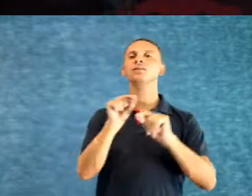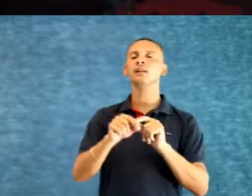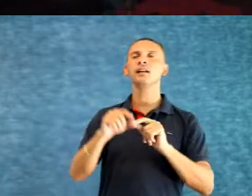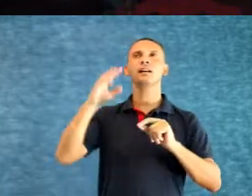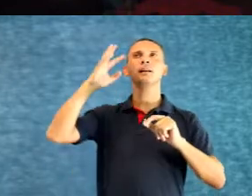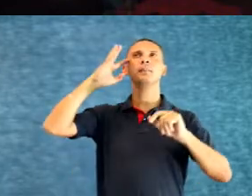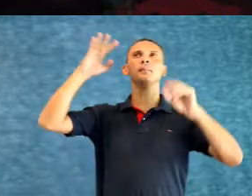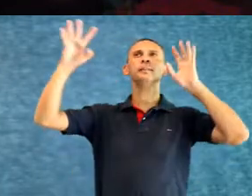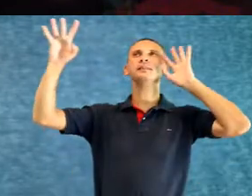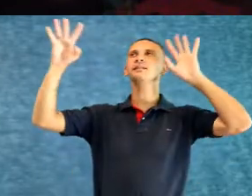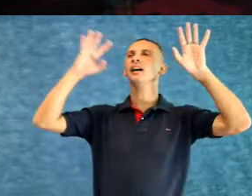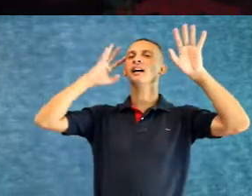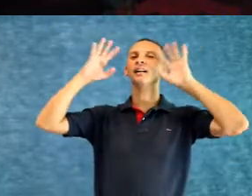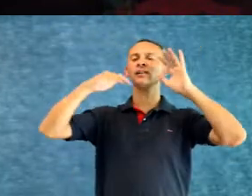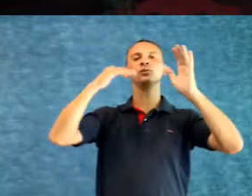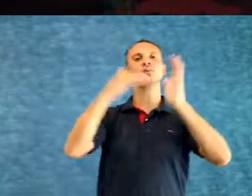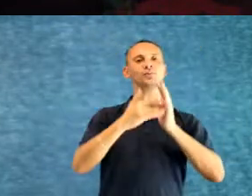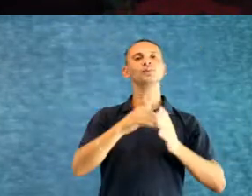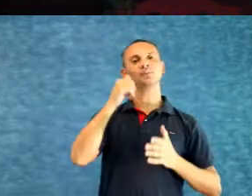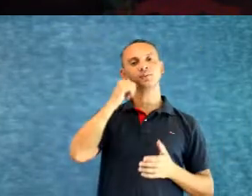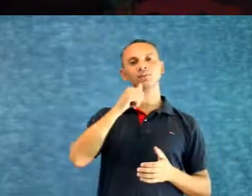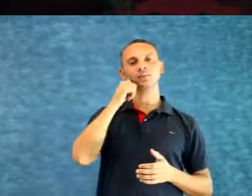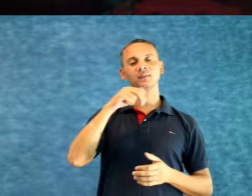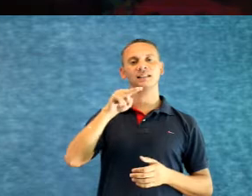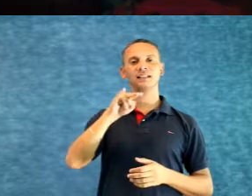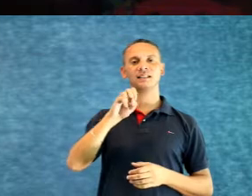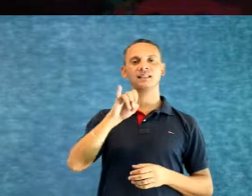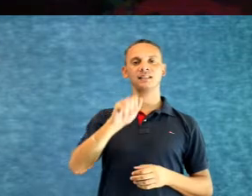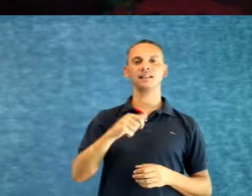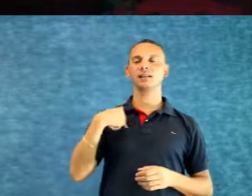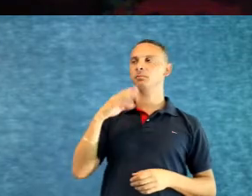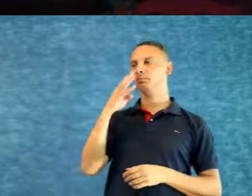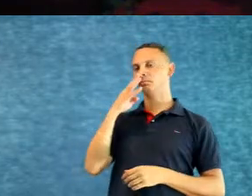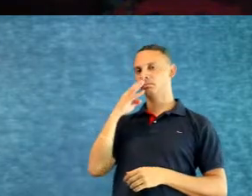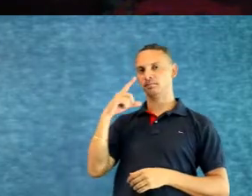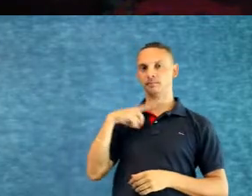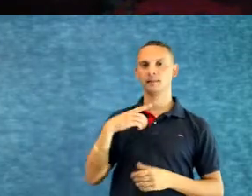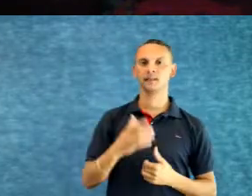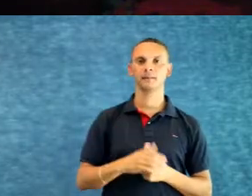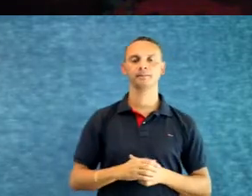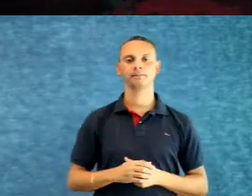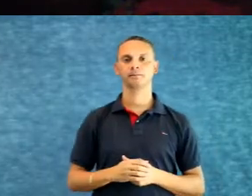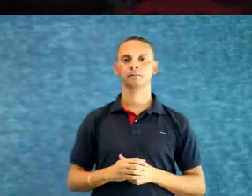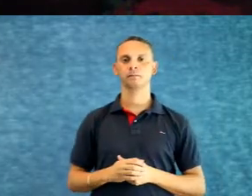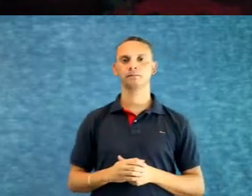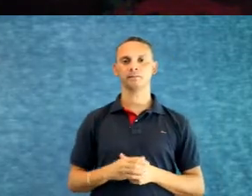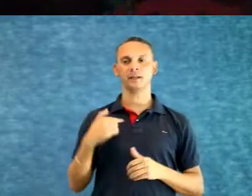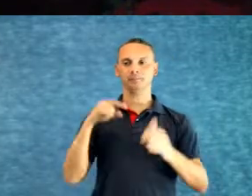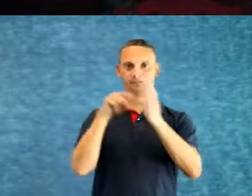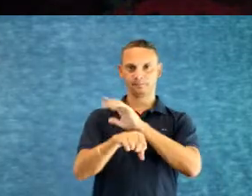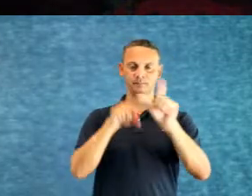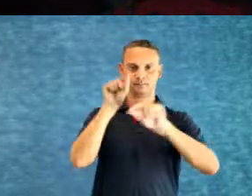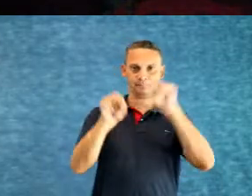né? Tipo assim, ela ser esquecida. Por que isso ocorreu? Será que foi uma